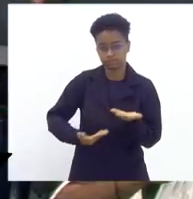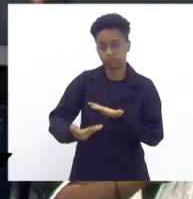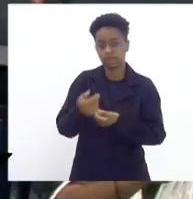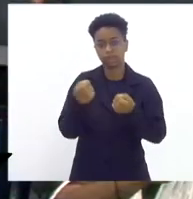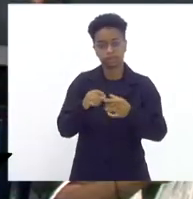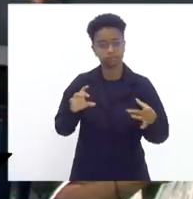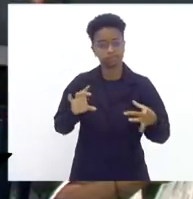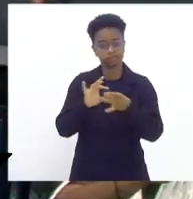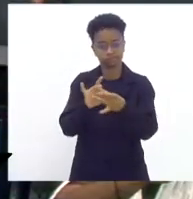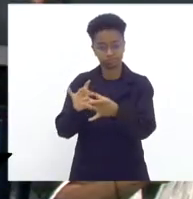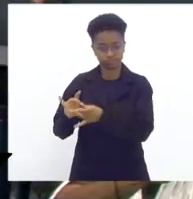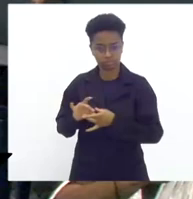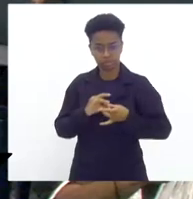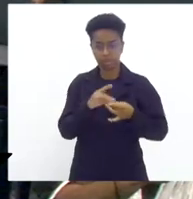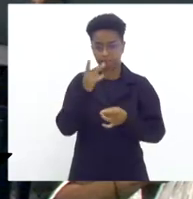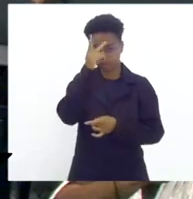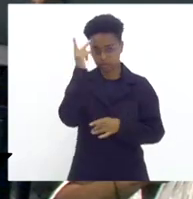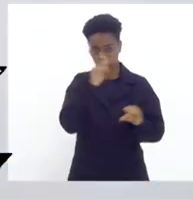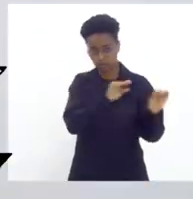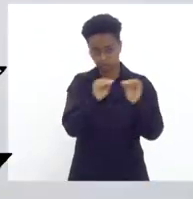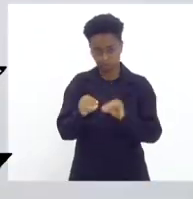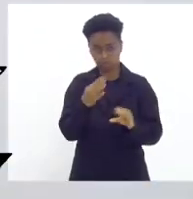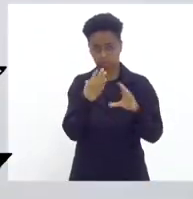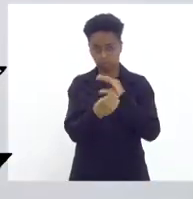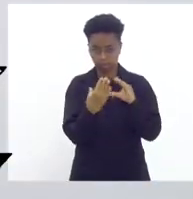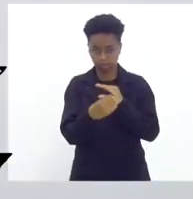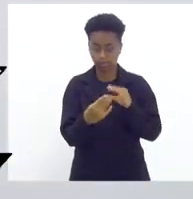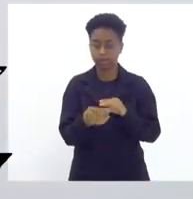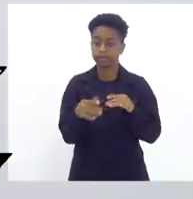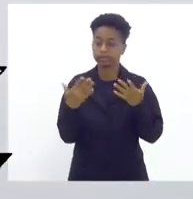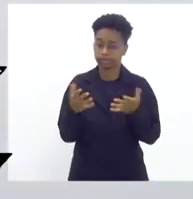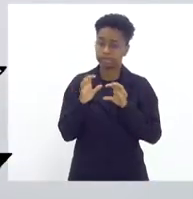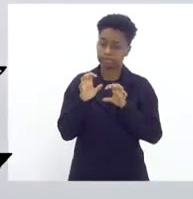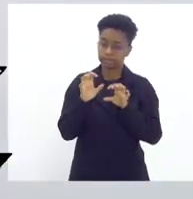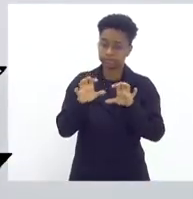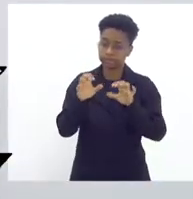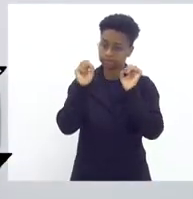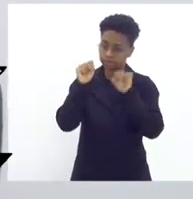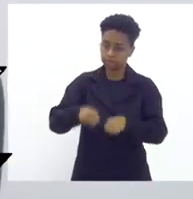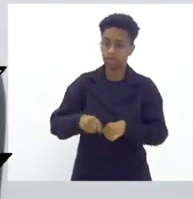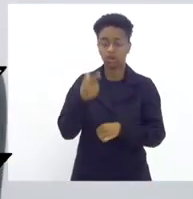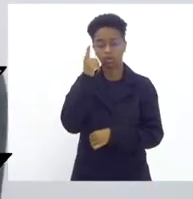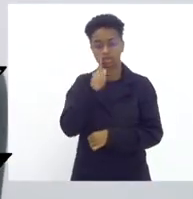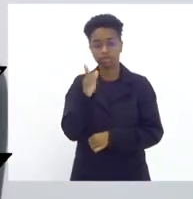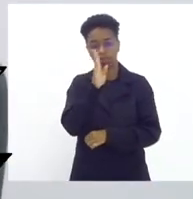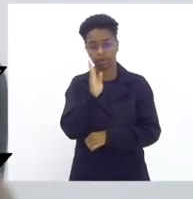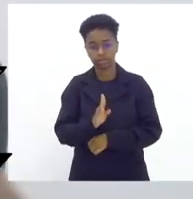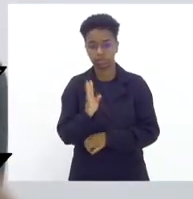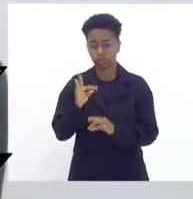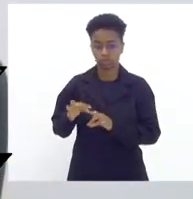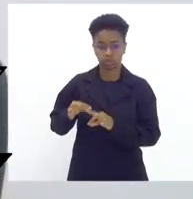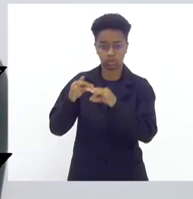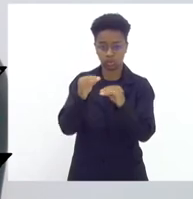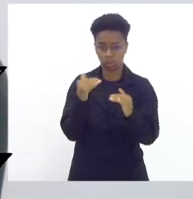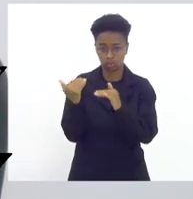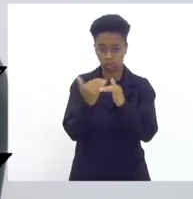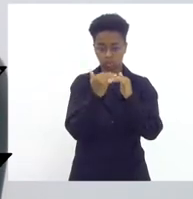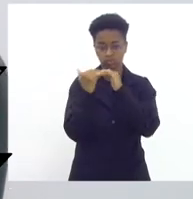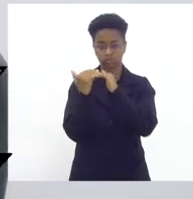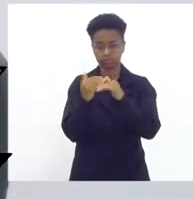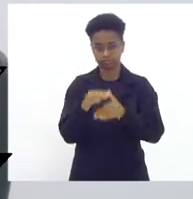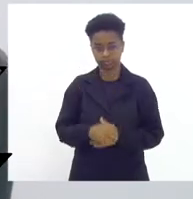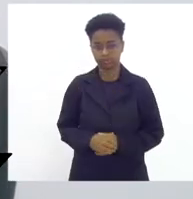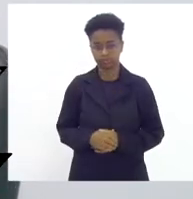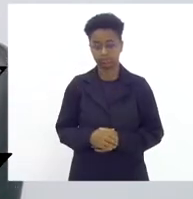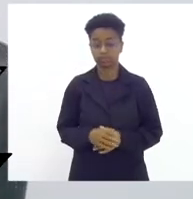lombemos com um migrantes e refugiados E aí sim esse será o Brasil de todos de todas e de todos